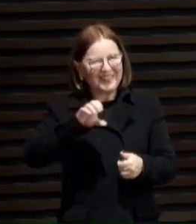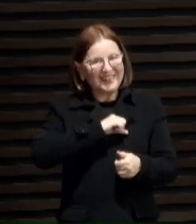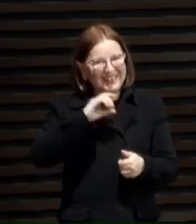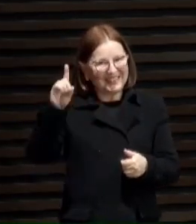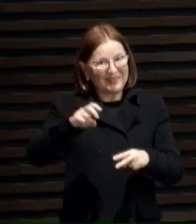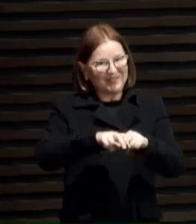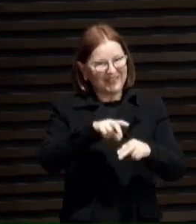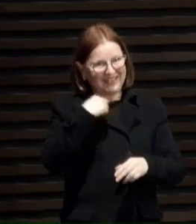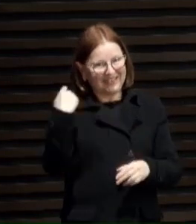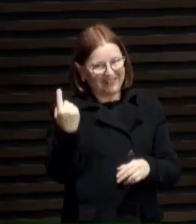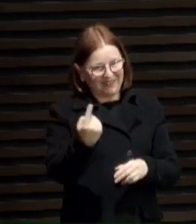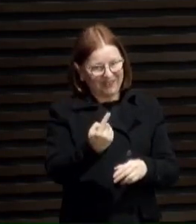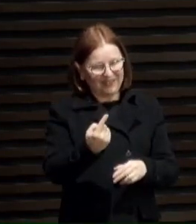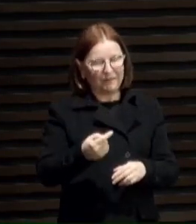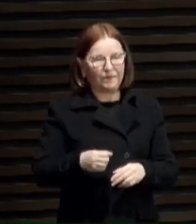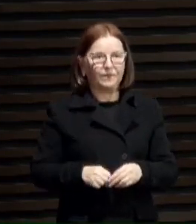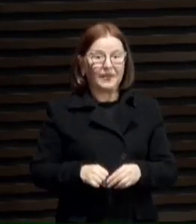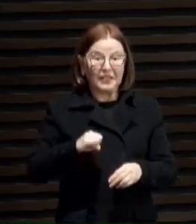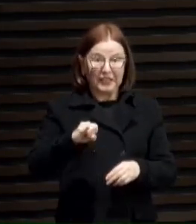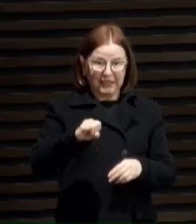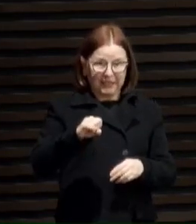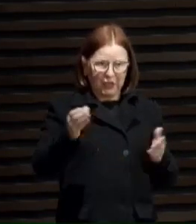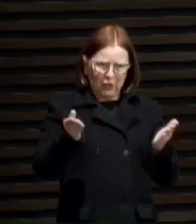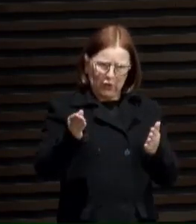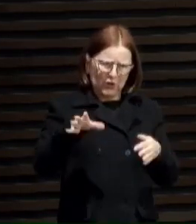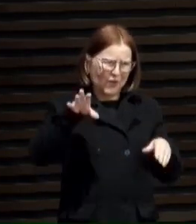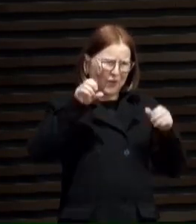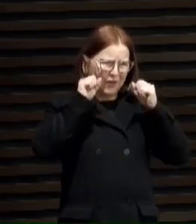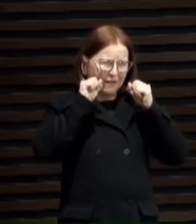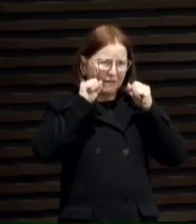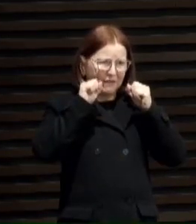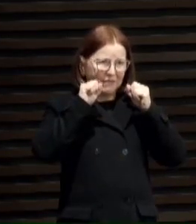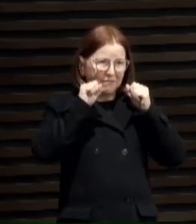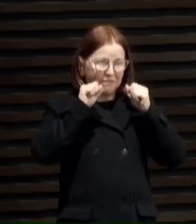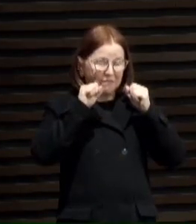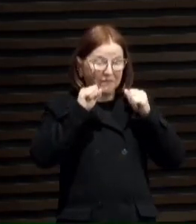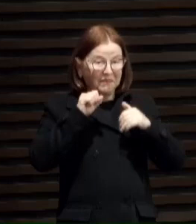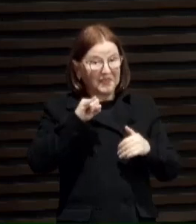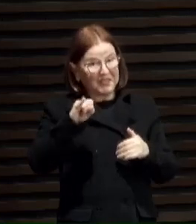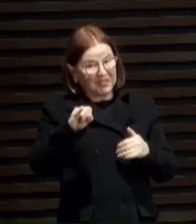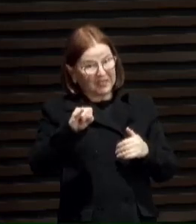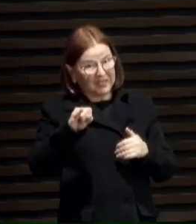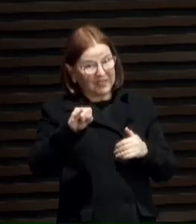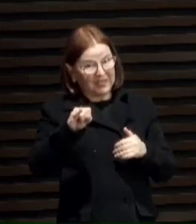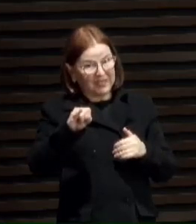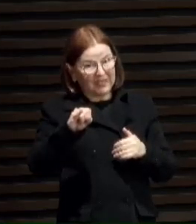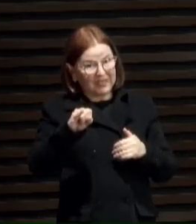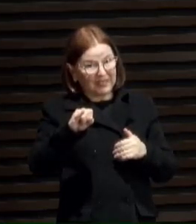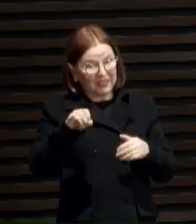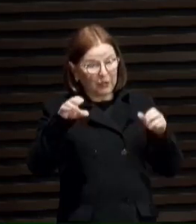nós. E aí, se hoje você ouvir essa pergunta, ou melhor, se você ouvir essa